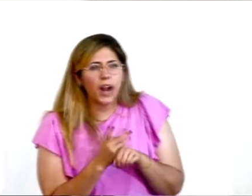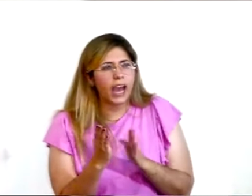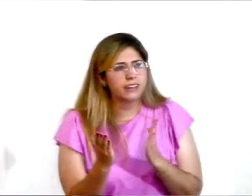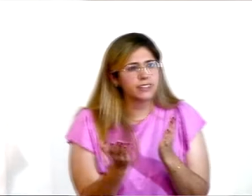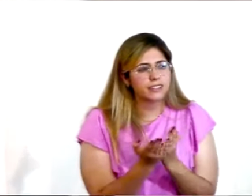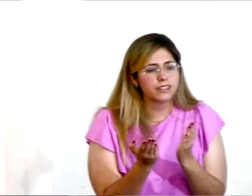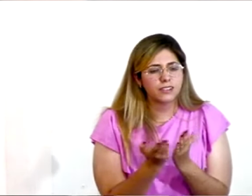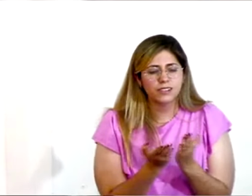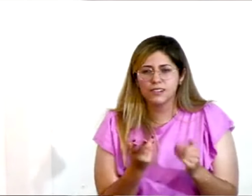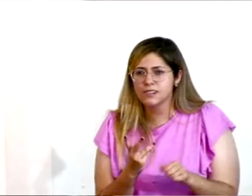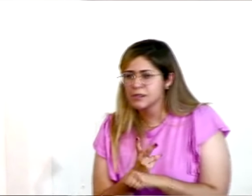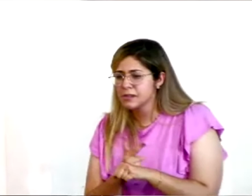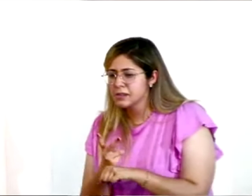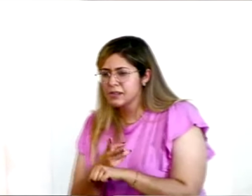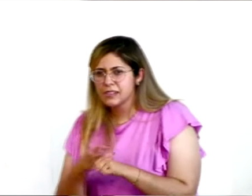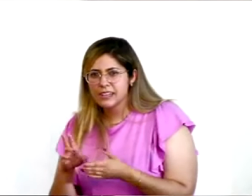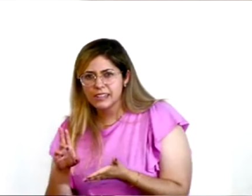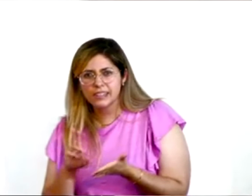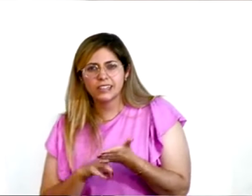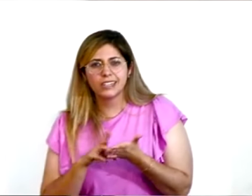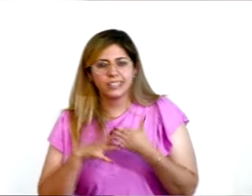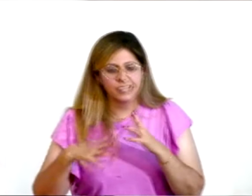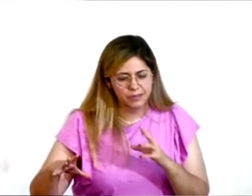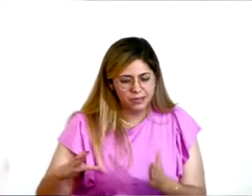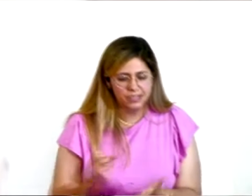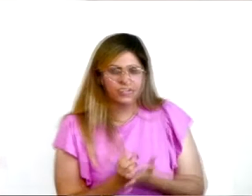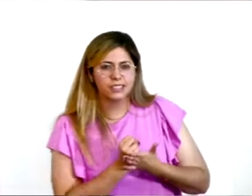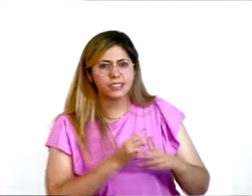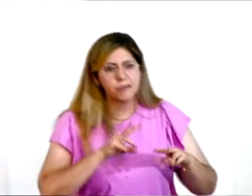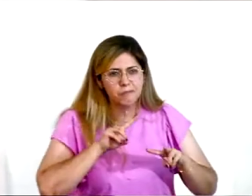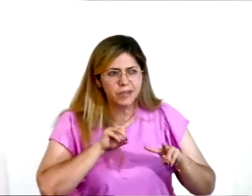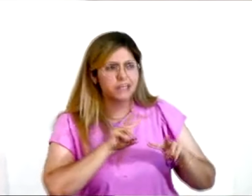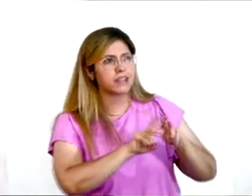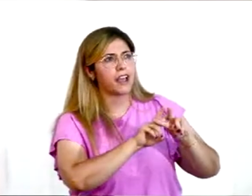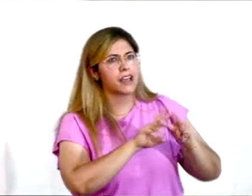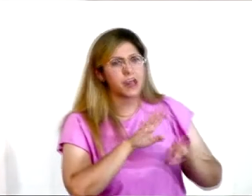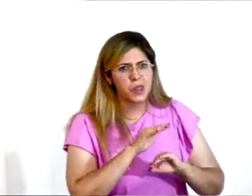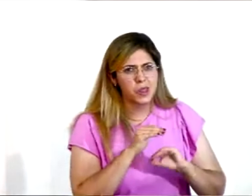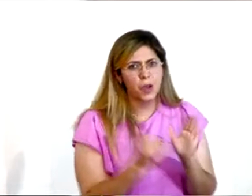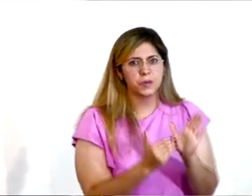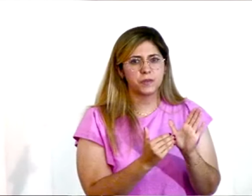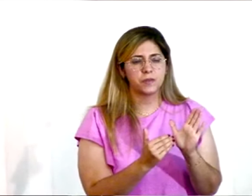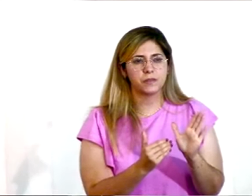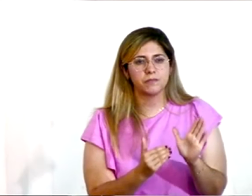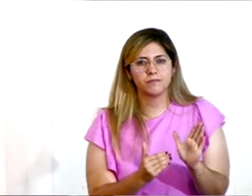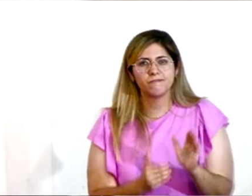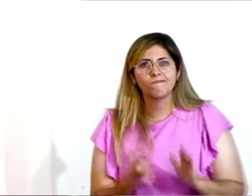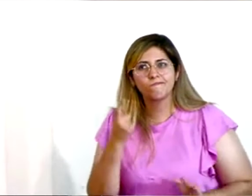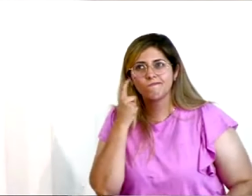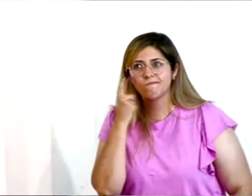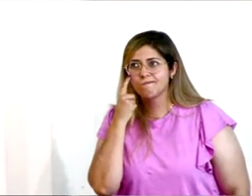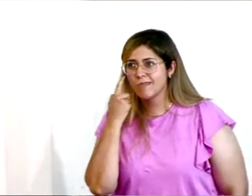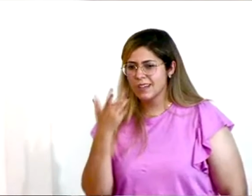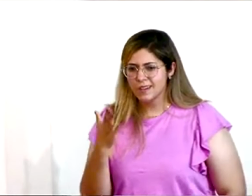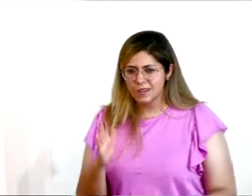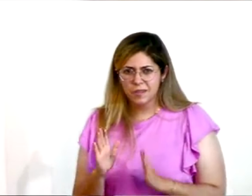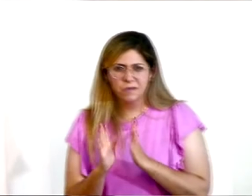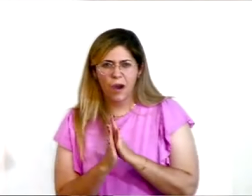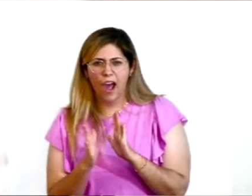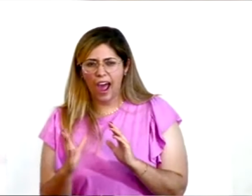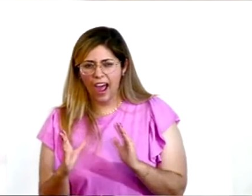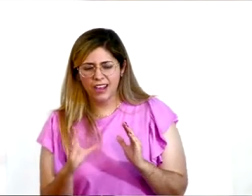seus soldados ao redor, planejando, se você perceber, eles vão orar, eles vão a um